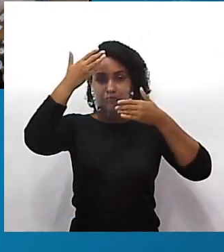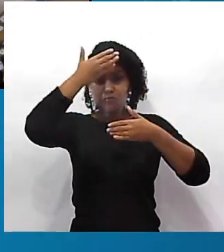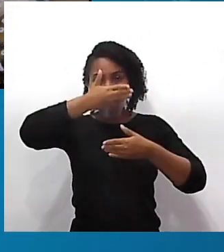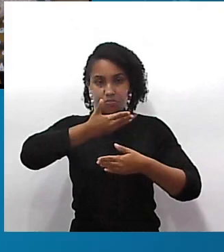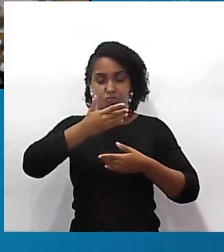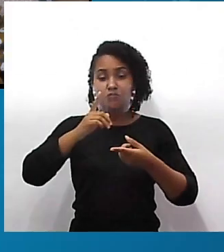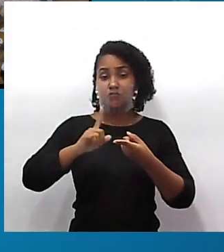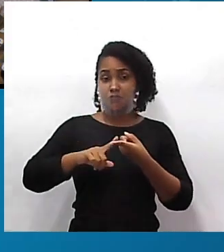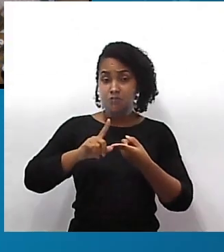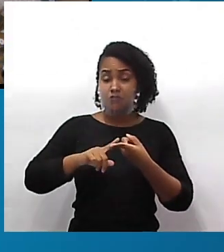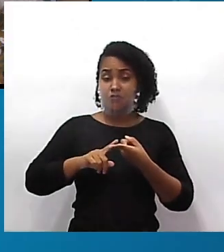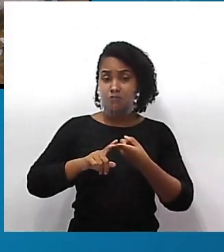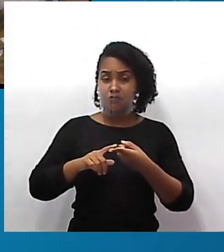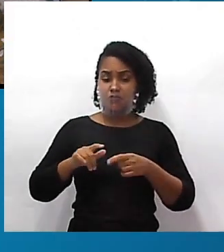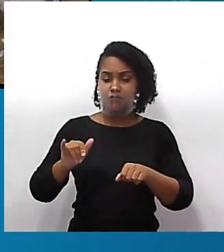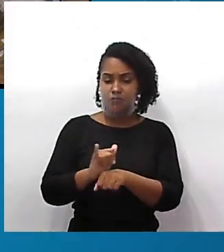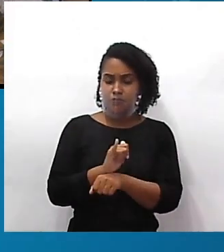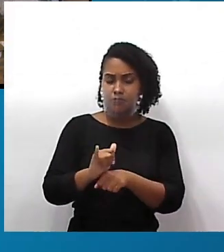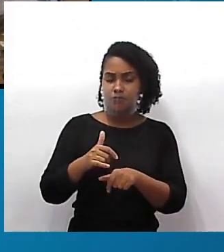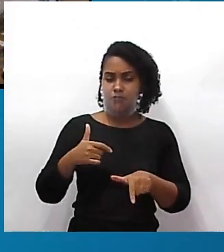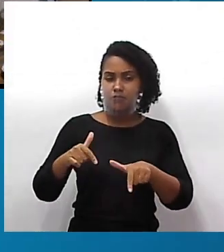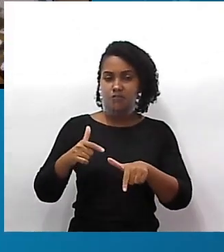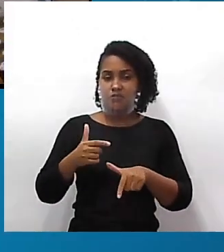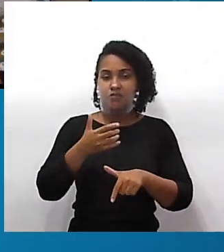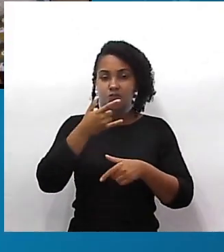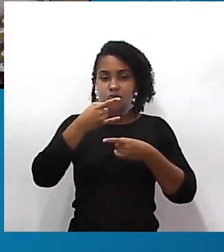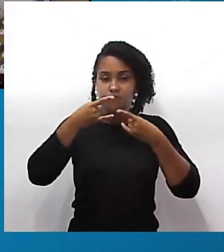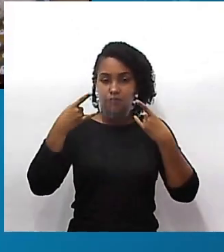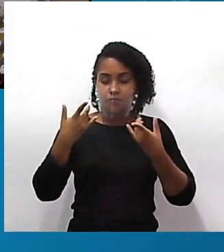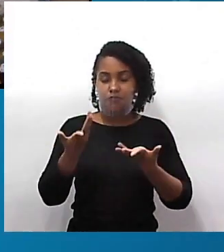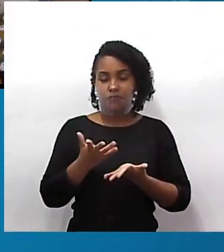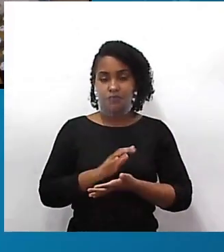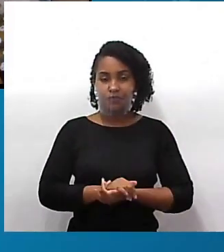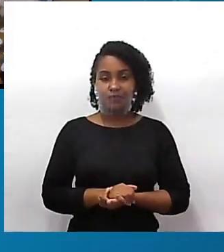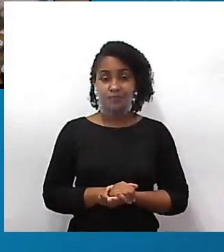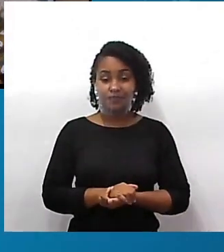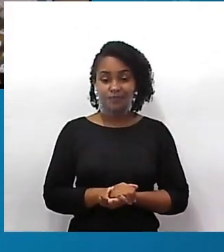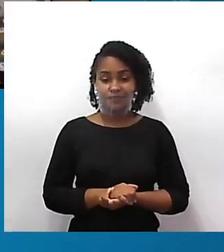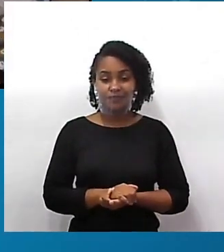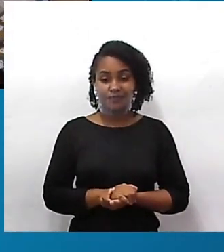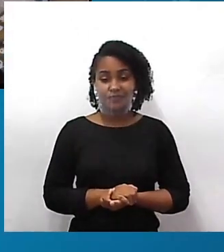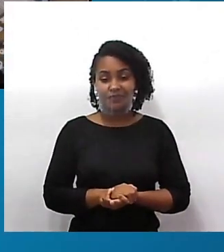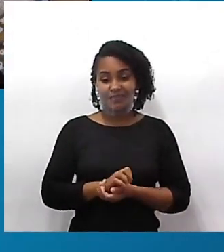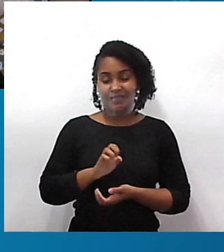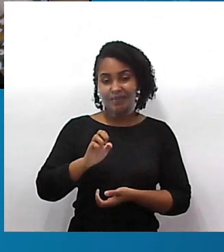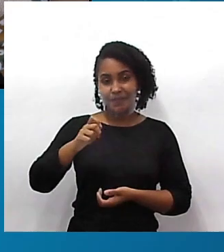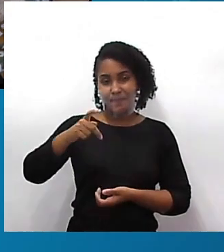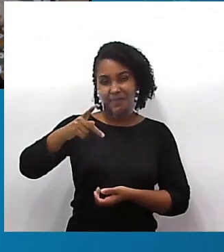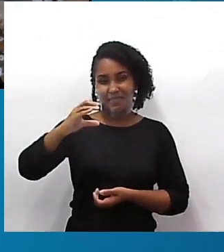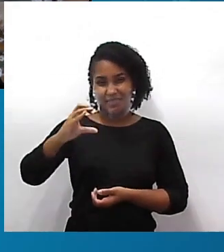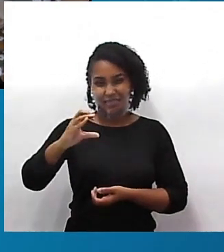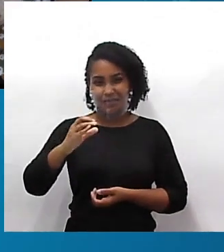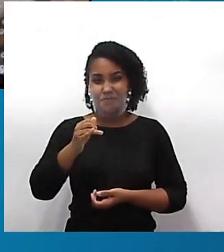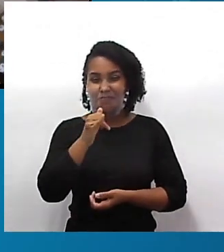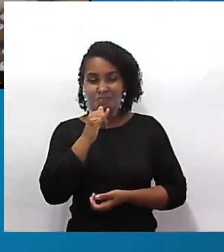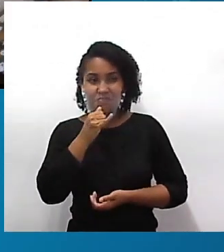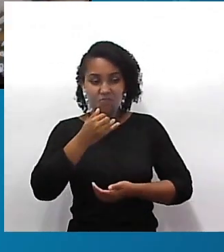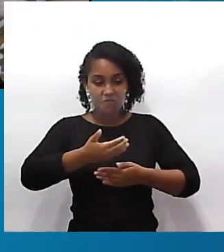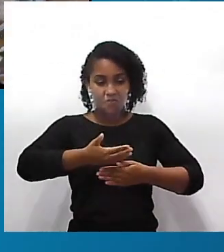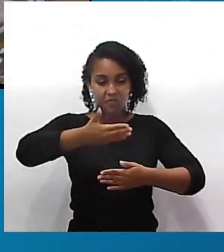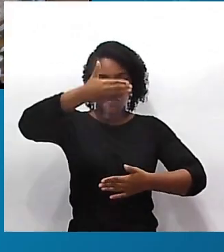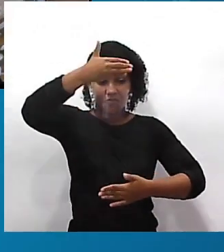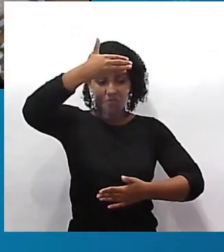e equipamentos de proteção respiratória. Os EPCs, como, por exemplo, placas,